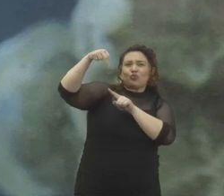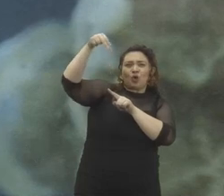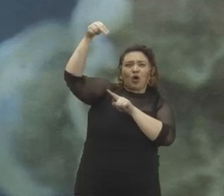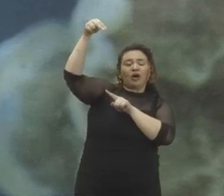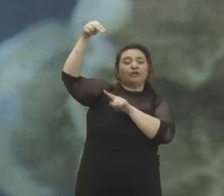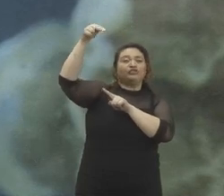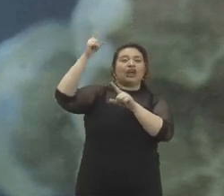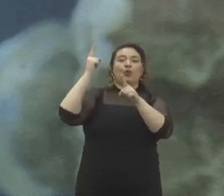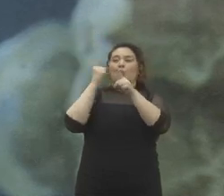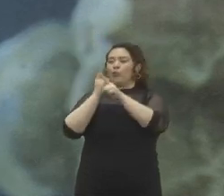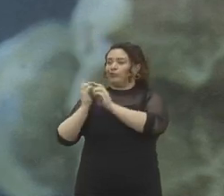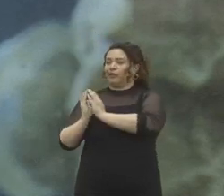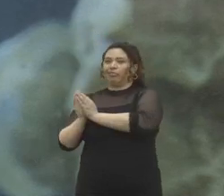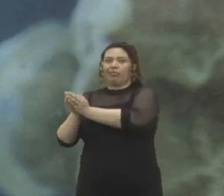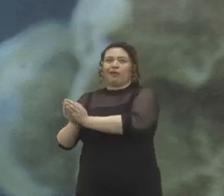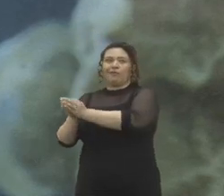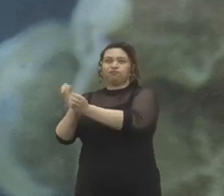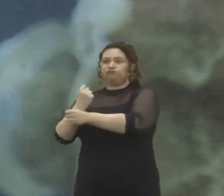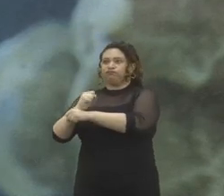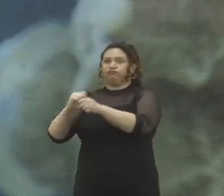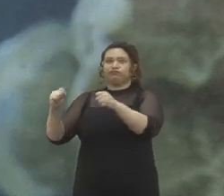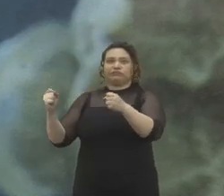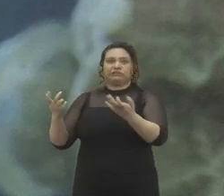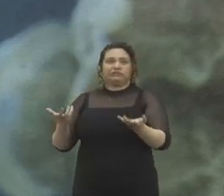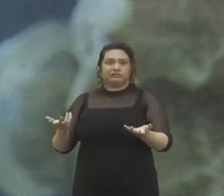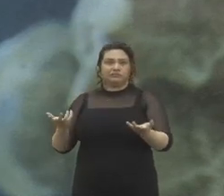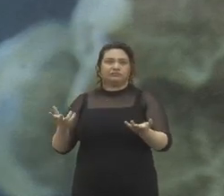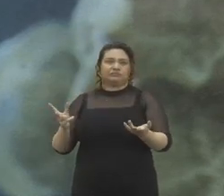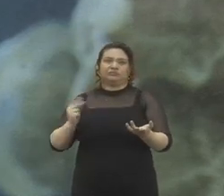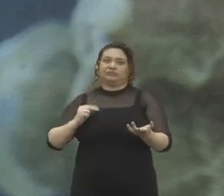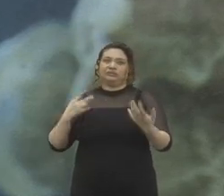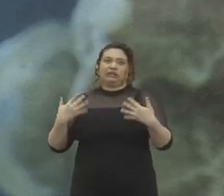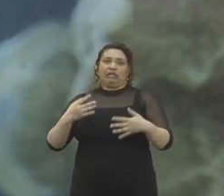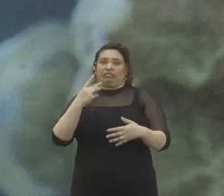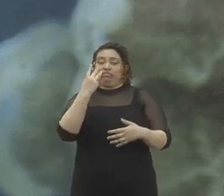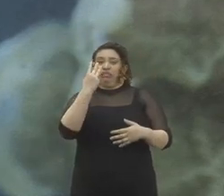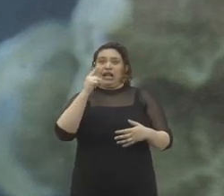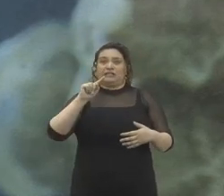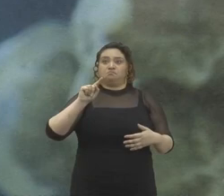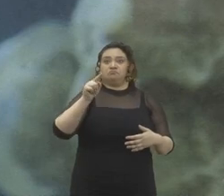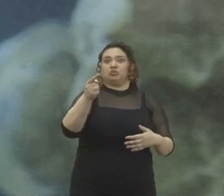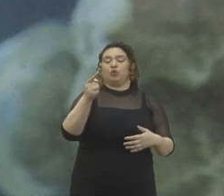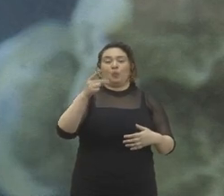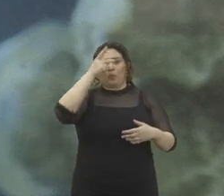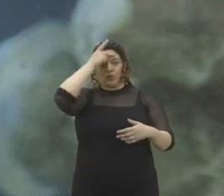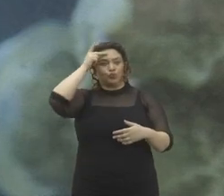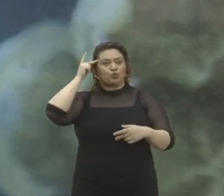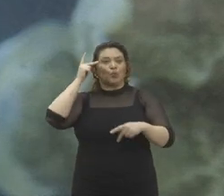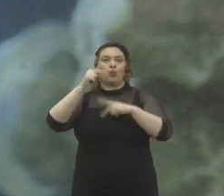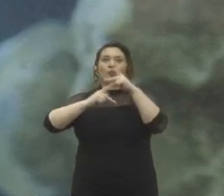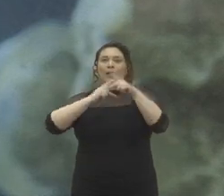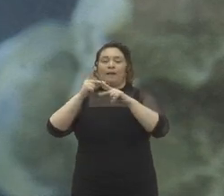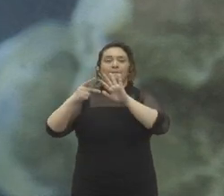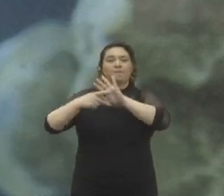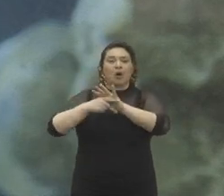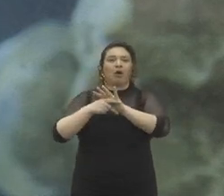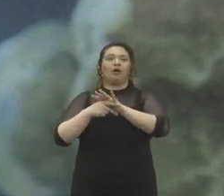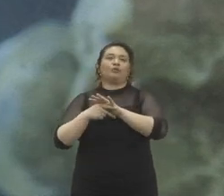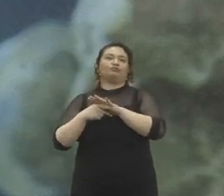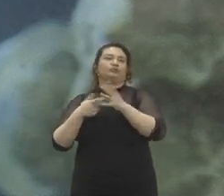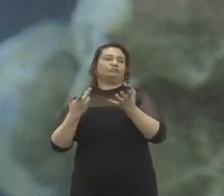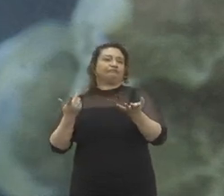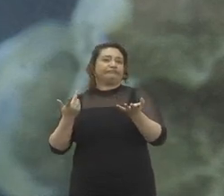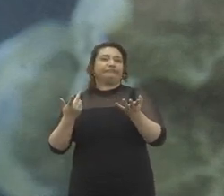de repente encosta o o Transatlântico com 3.000 turistas a bordo sedentos de coisas exóticas e